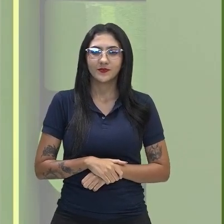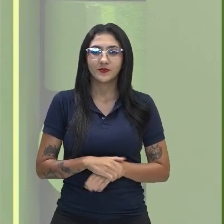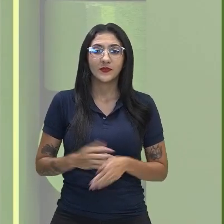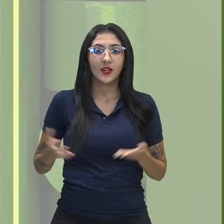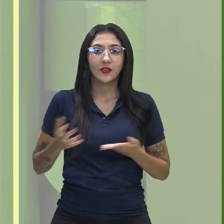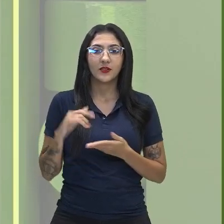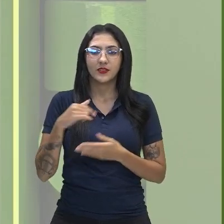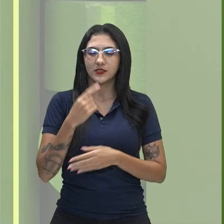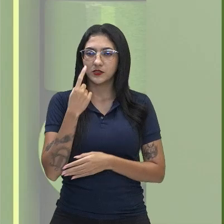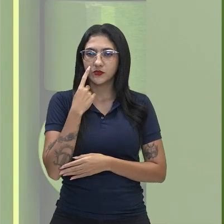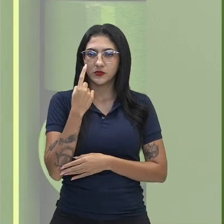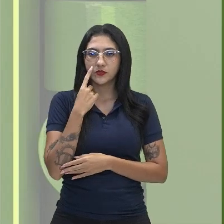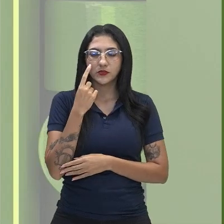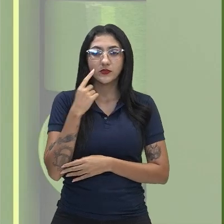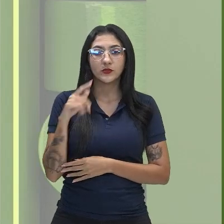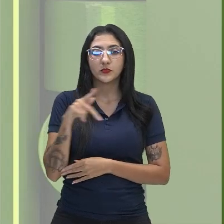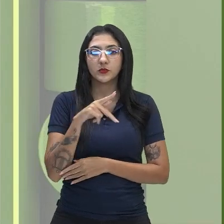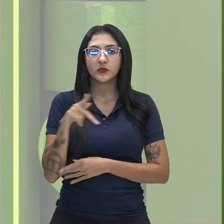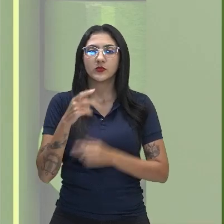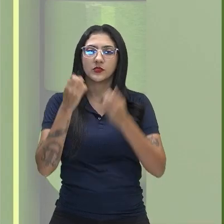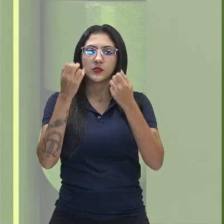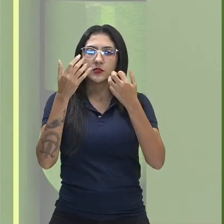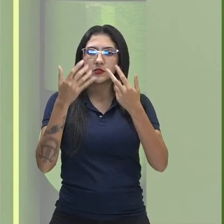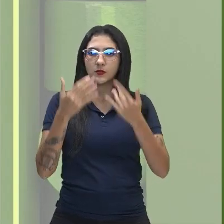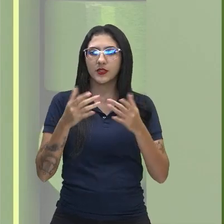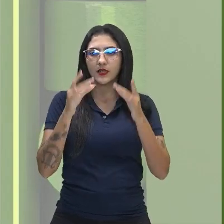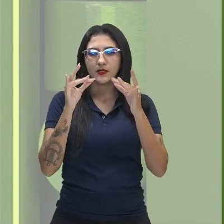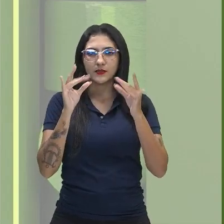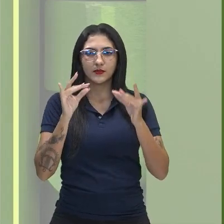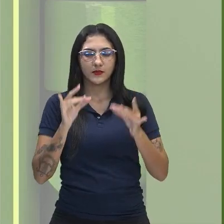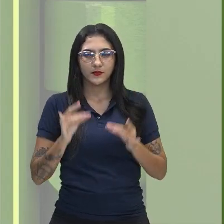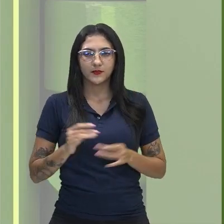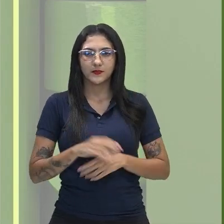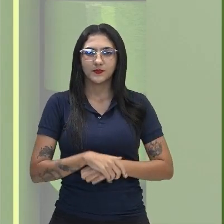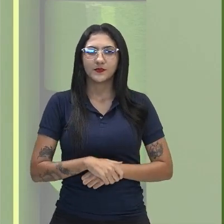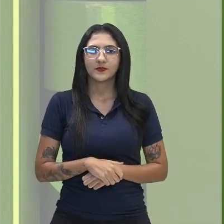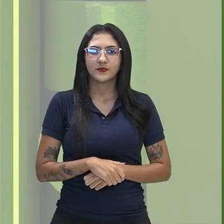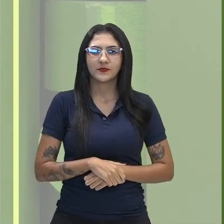professor William, que nos traz aí mais detalhes sobre o funcionamento deste motor.